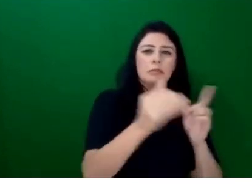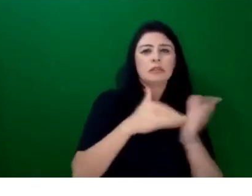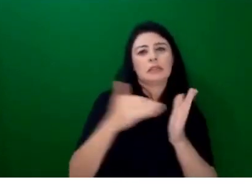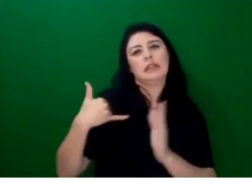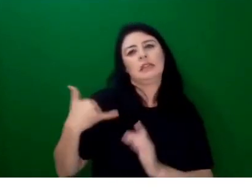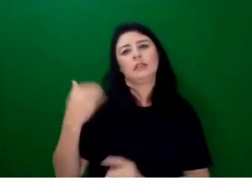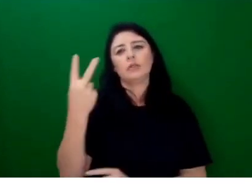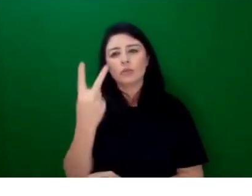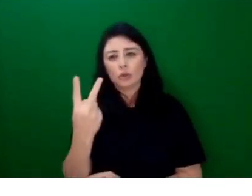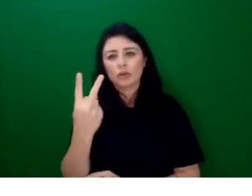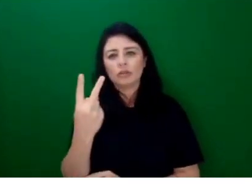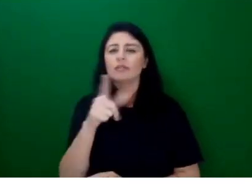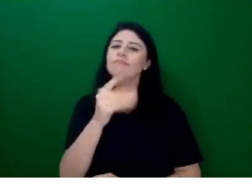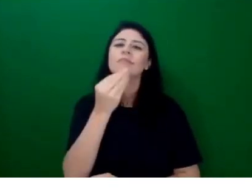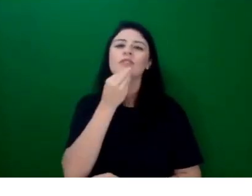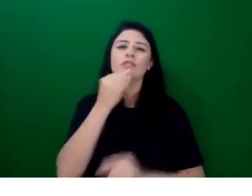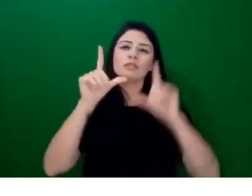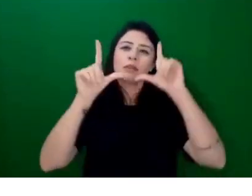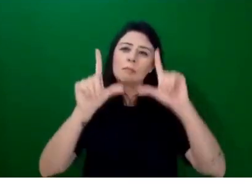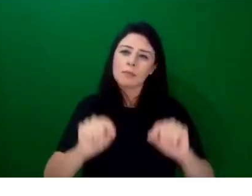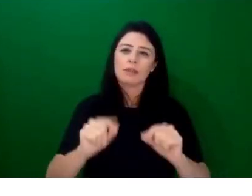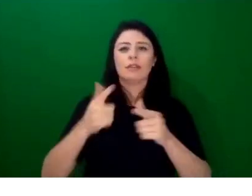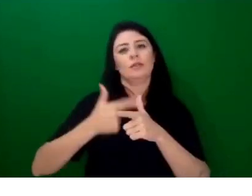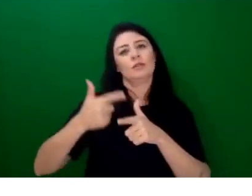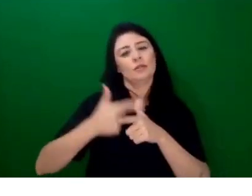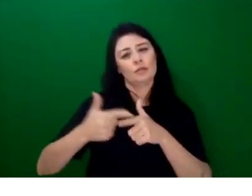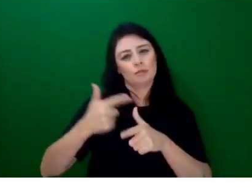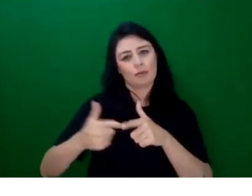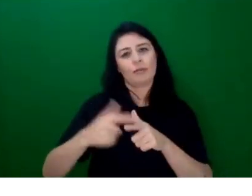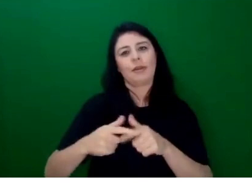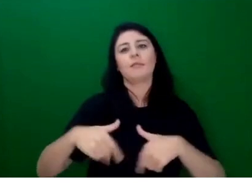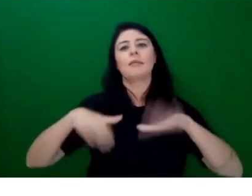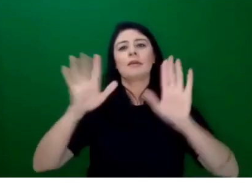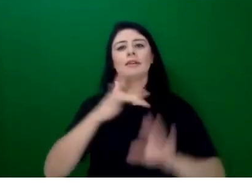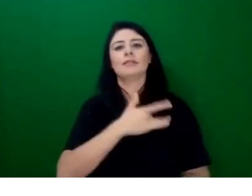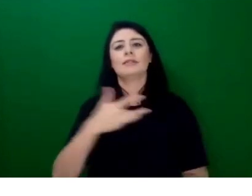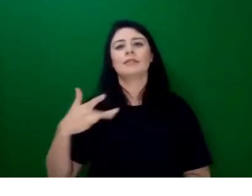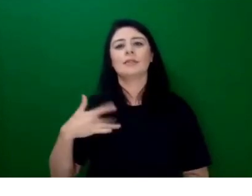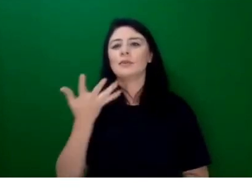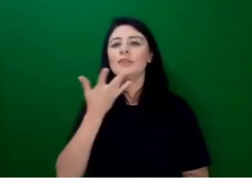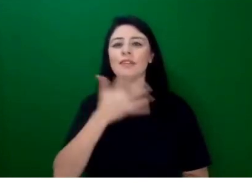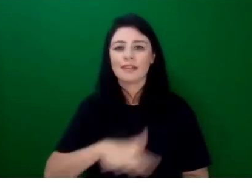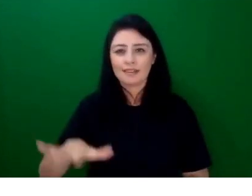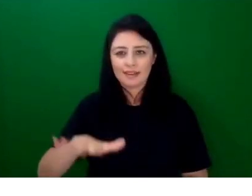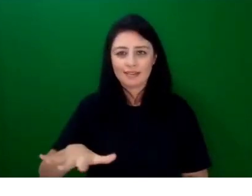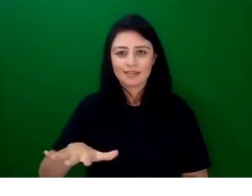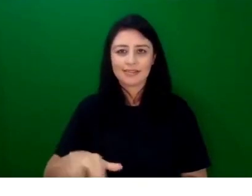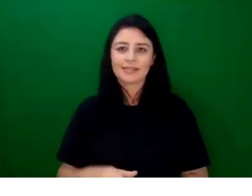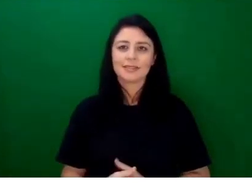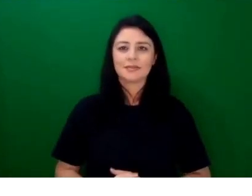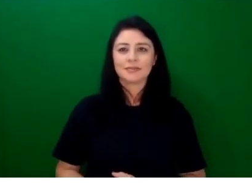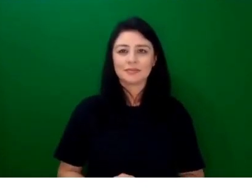anos, essa chance diminui muito, vão ter menos problema para vocês, mais saúde para as nossas crianças.